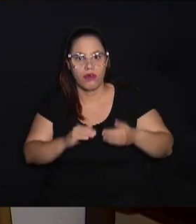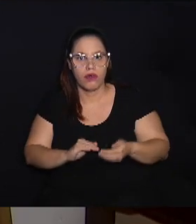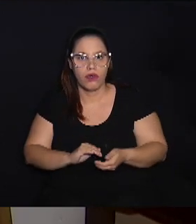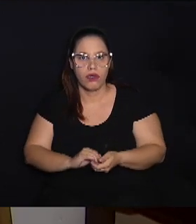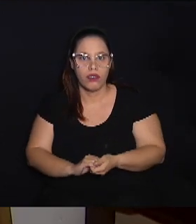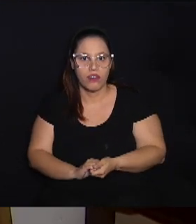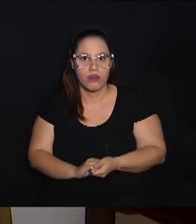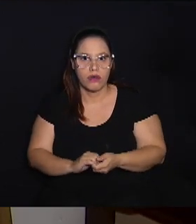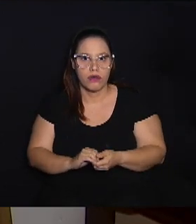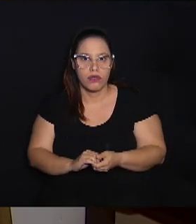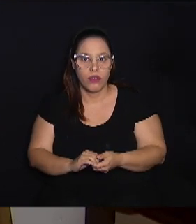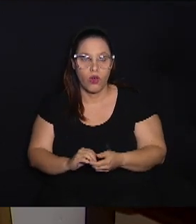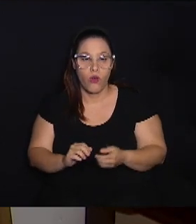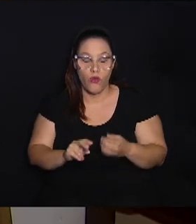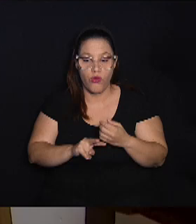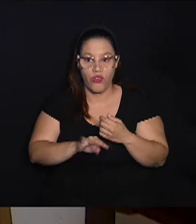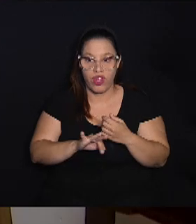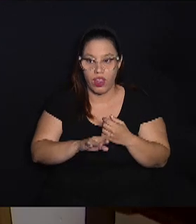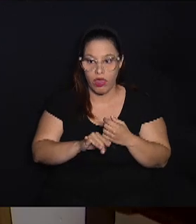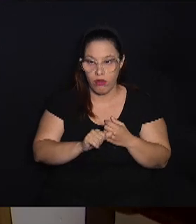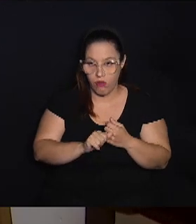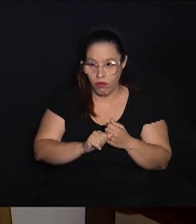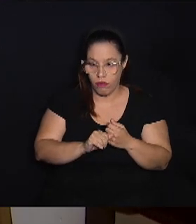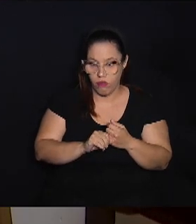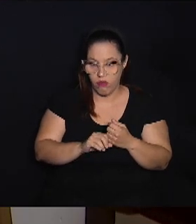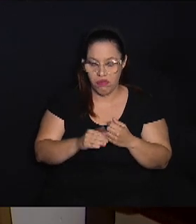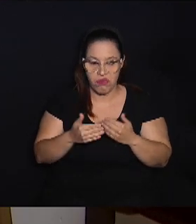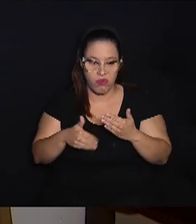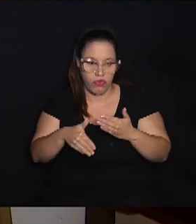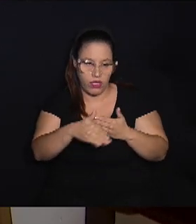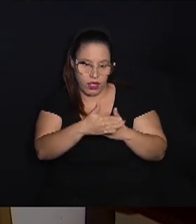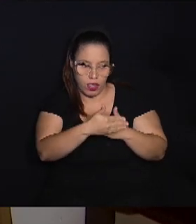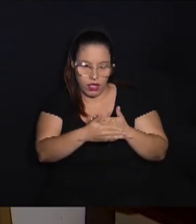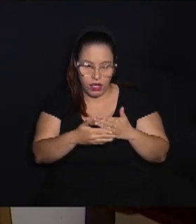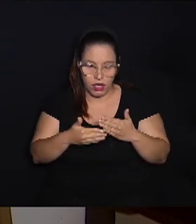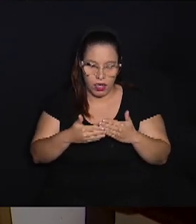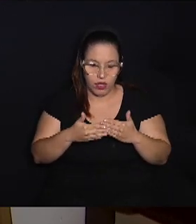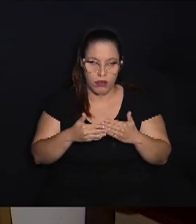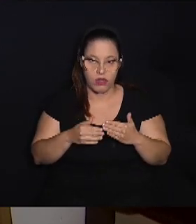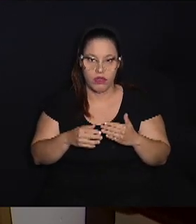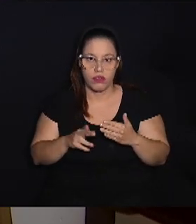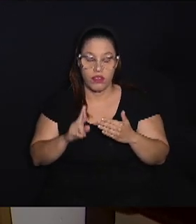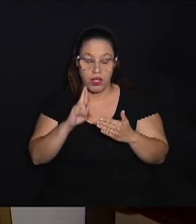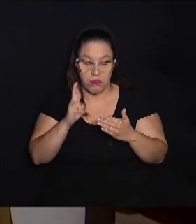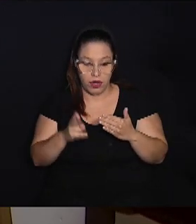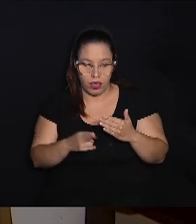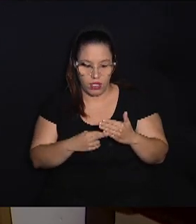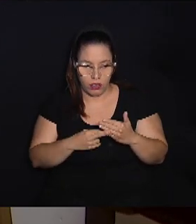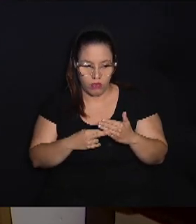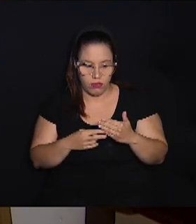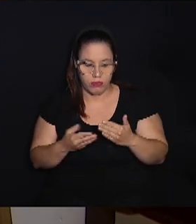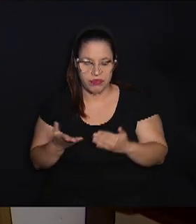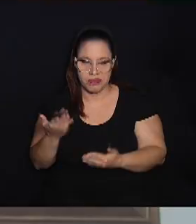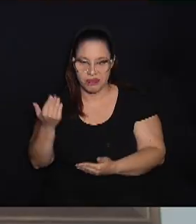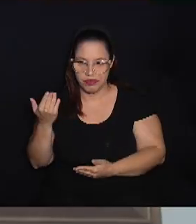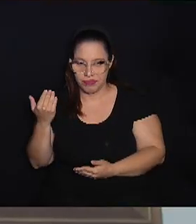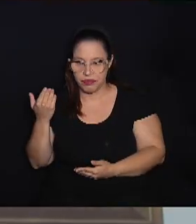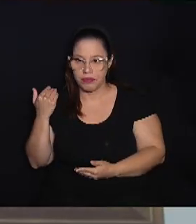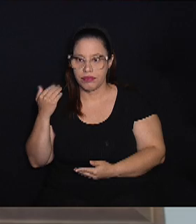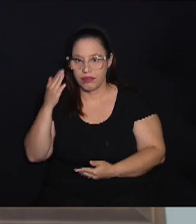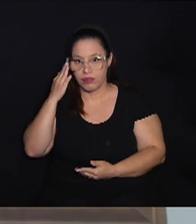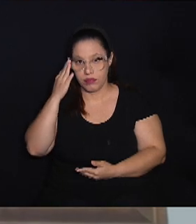uma parte de vidro, né, que tem vitrais representativos também dessa arquitetura,